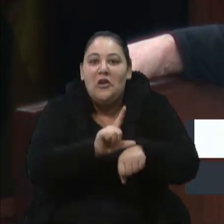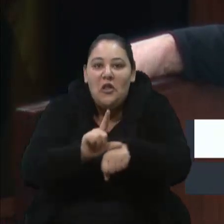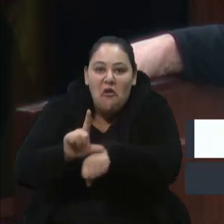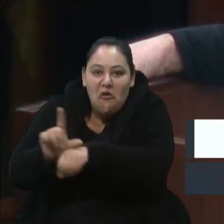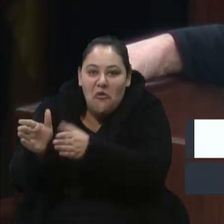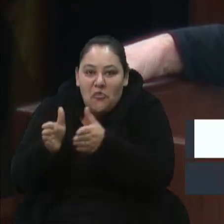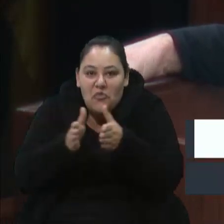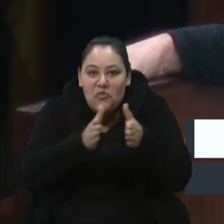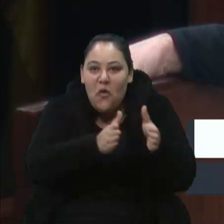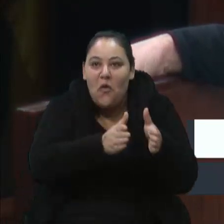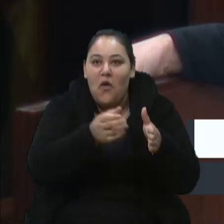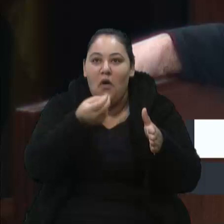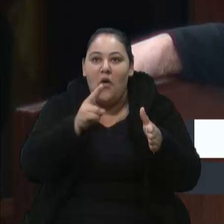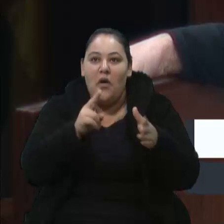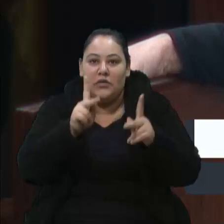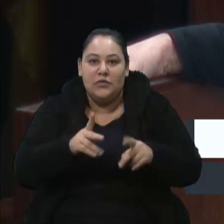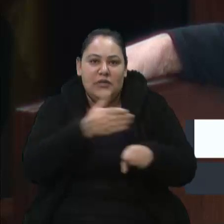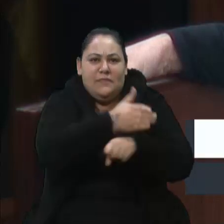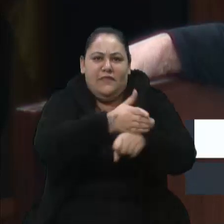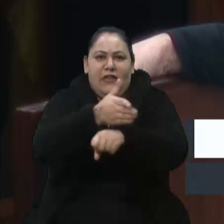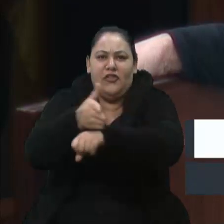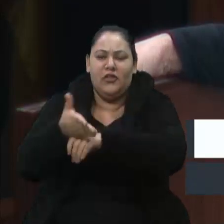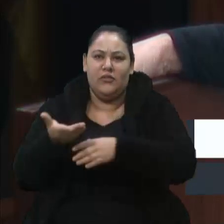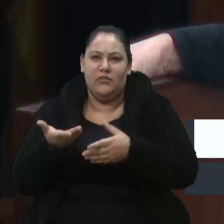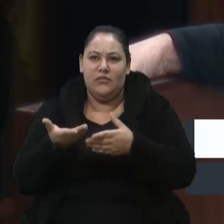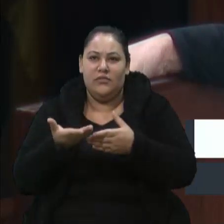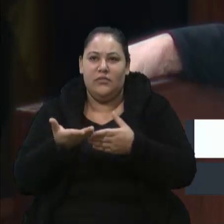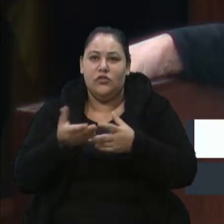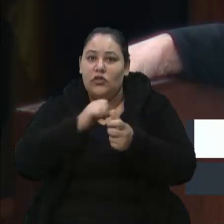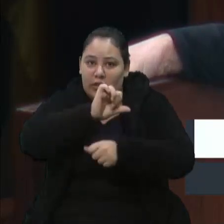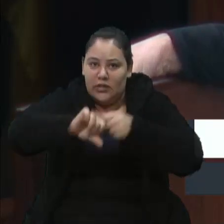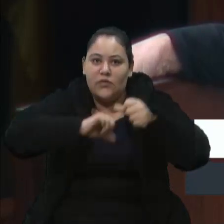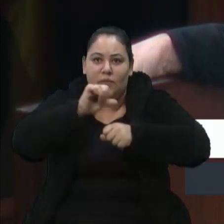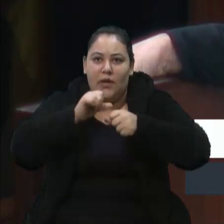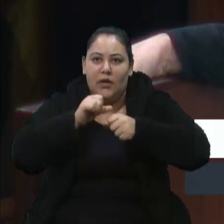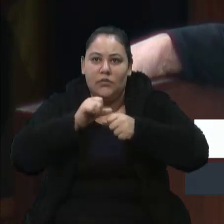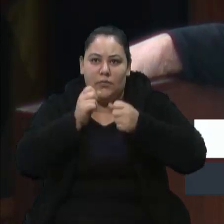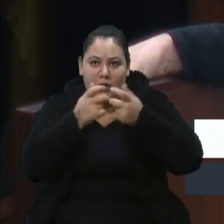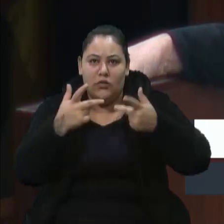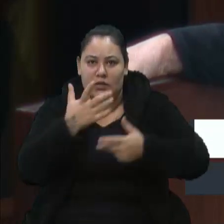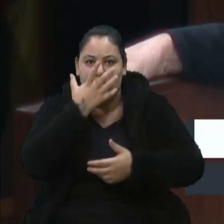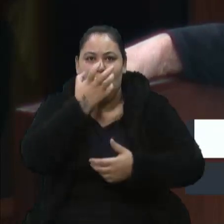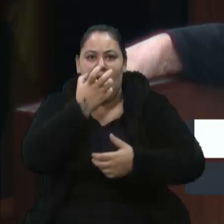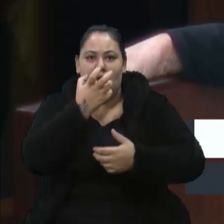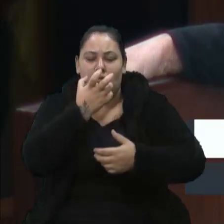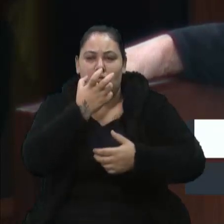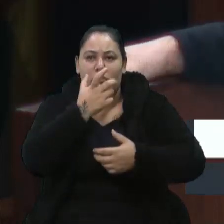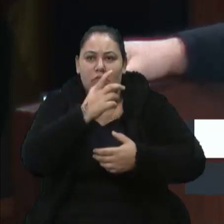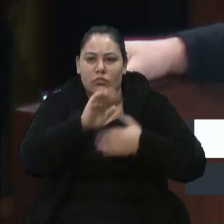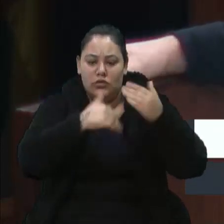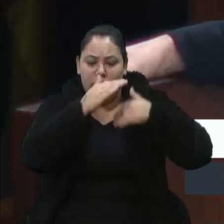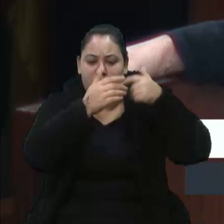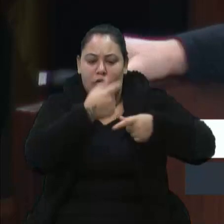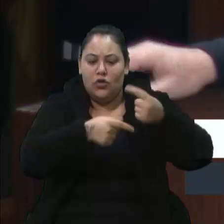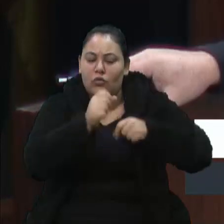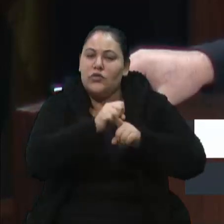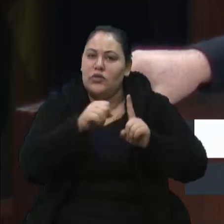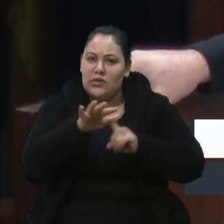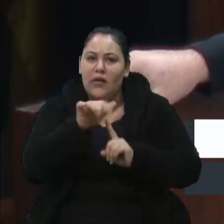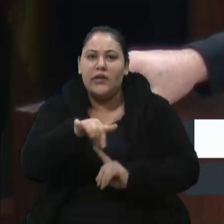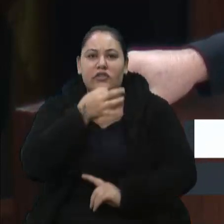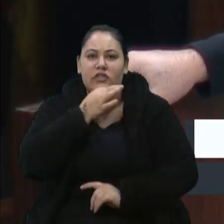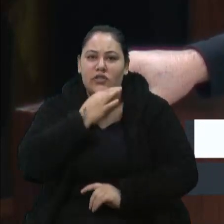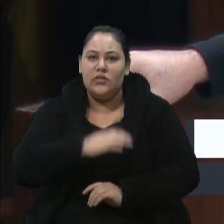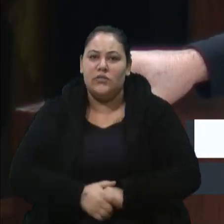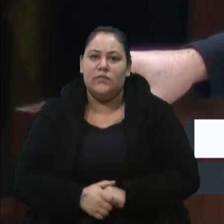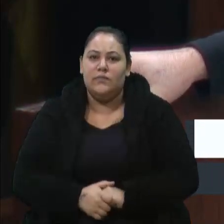pessoas são acostumadas a invadir, talvez, reuniões do MST. A gente tem que transformar num negócio sério para o desenvolvimento econômico e social de Caxias. Sua parte,